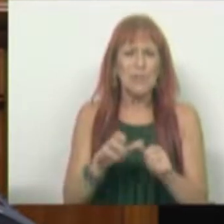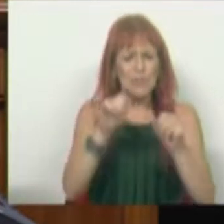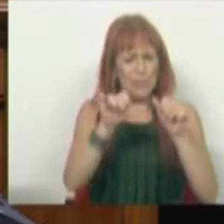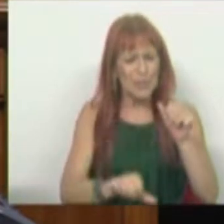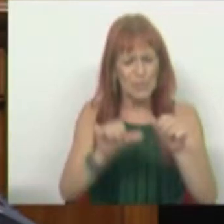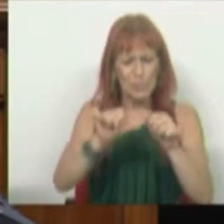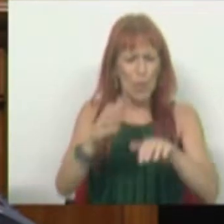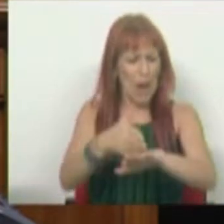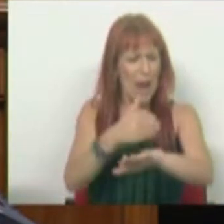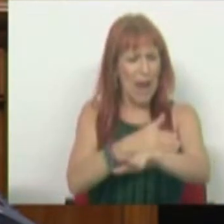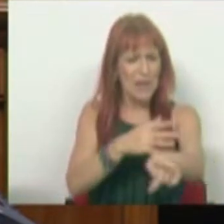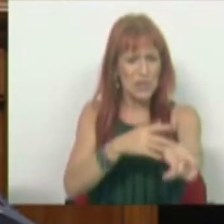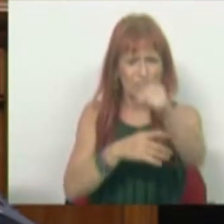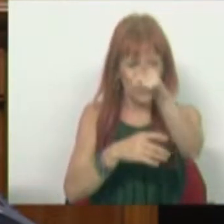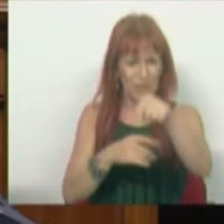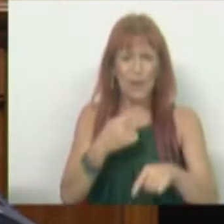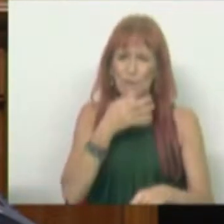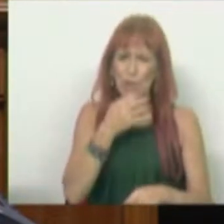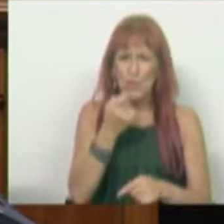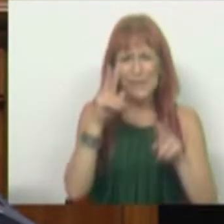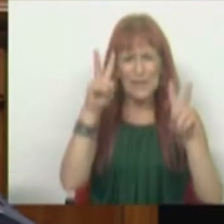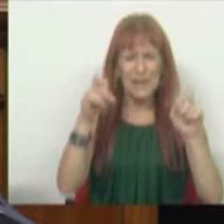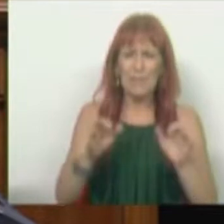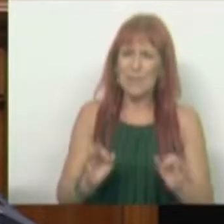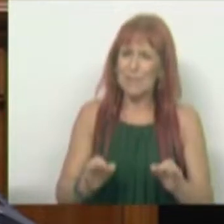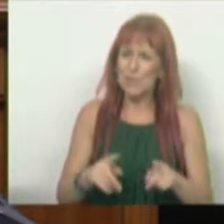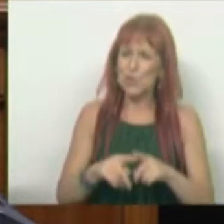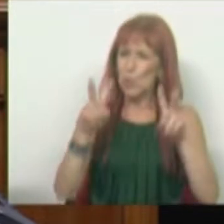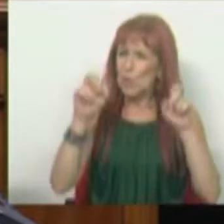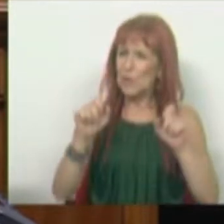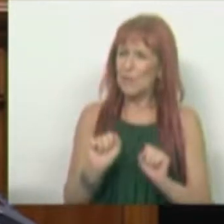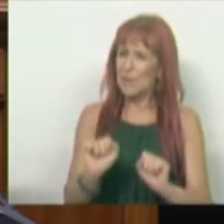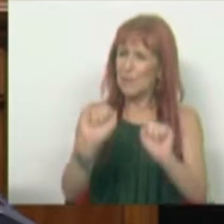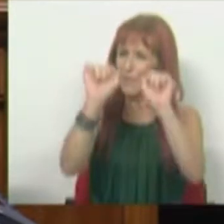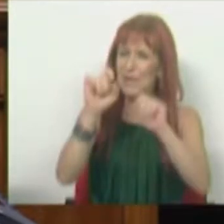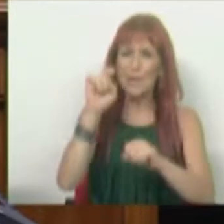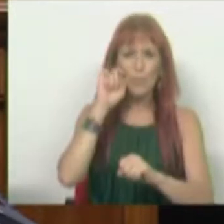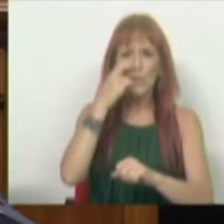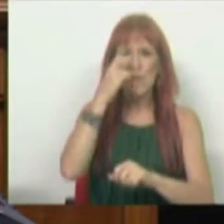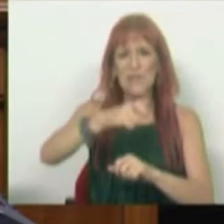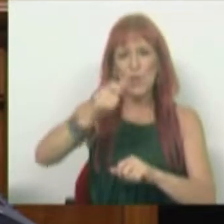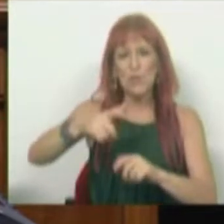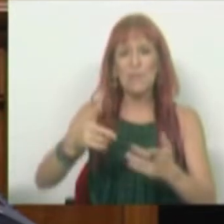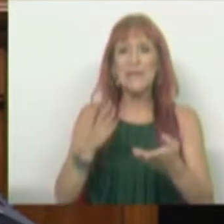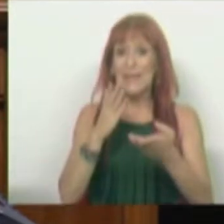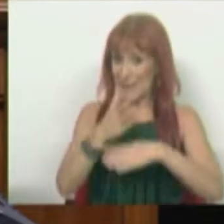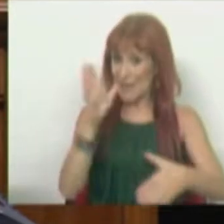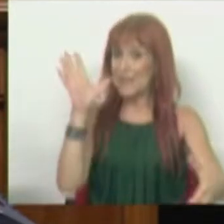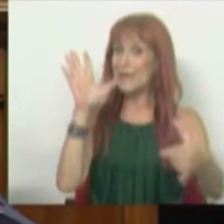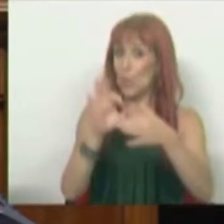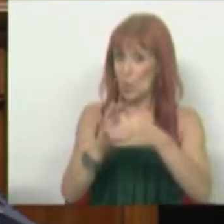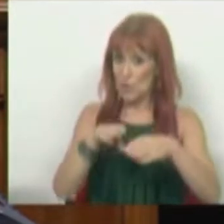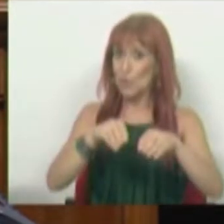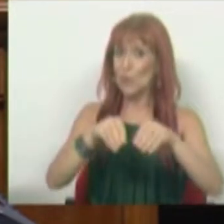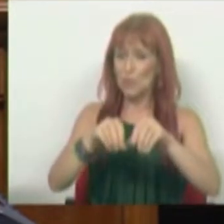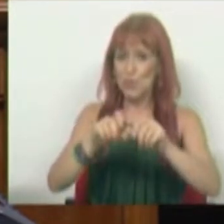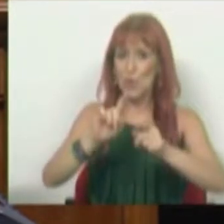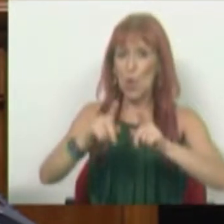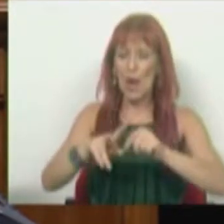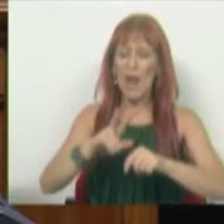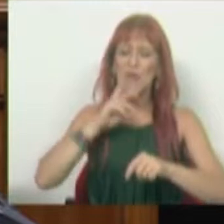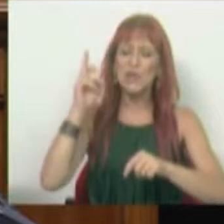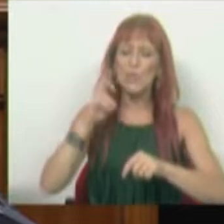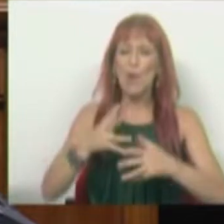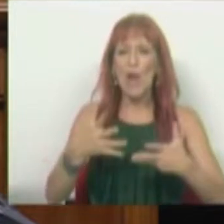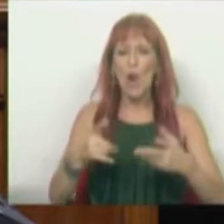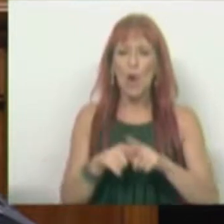intervenções anteriores, foi abordar um tema que não é necessariamente o tema seu da proteção civil, mas que está diretamente relacionado com o território, que é a resposta